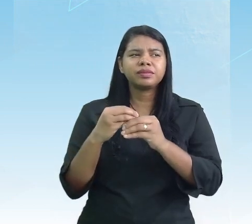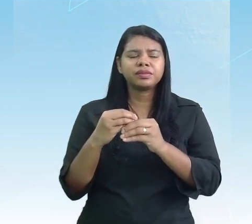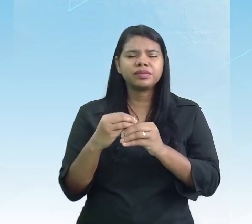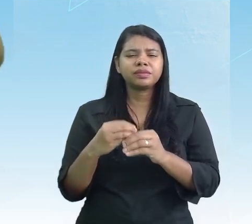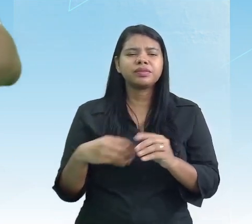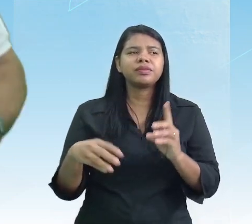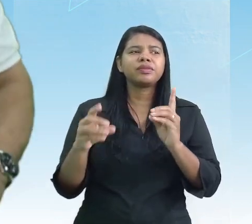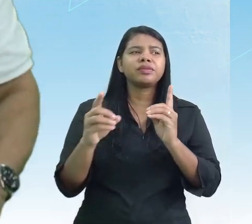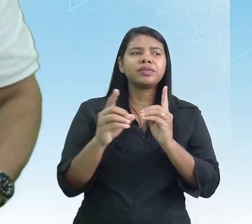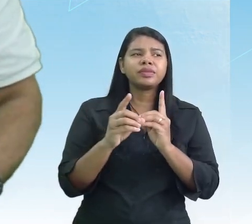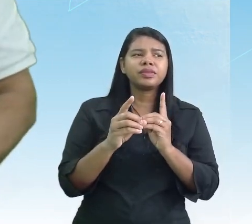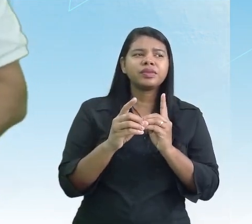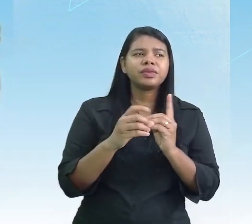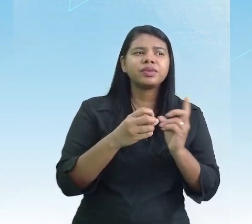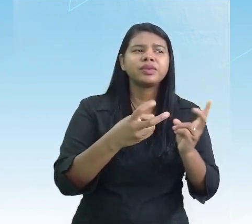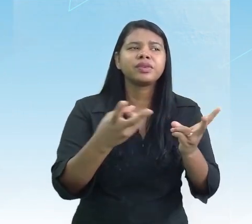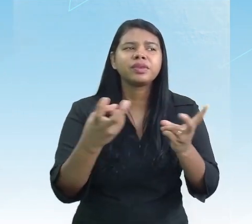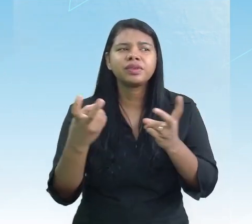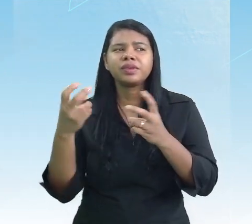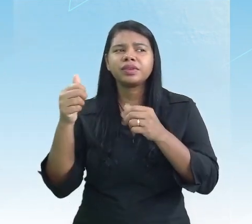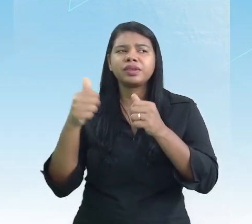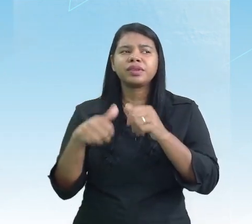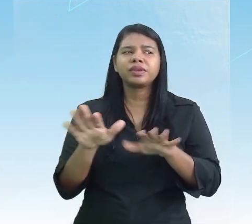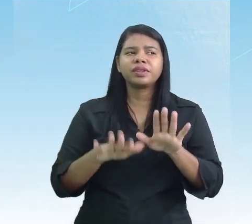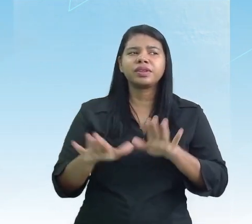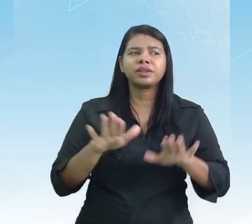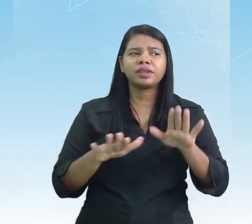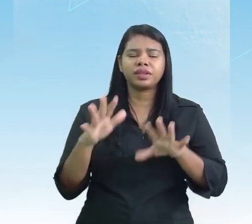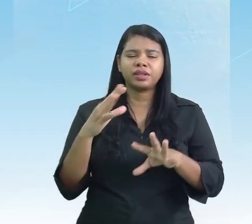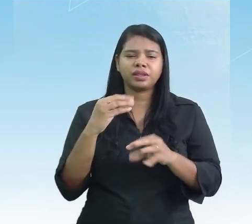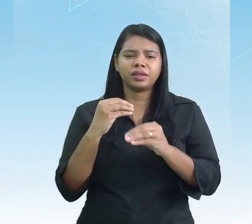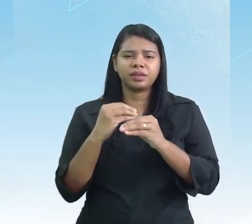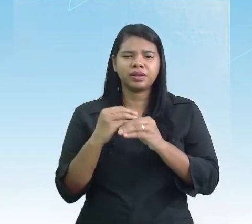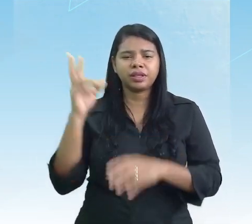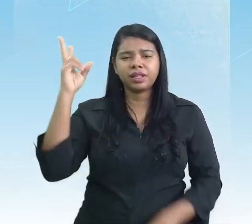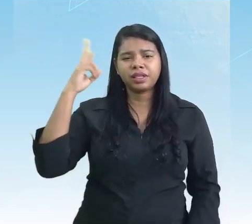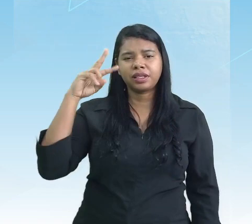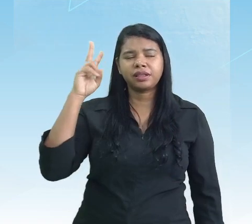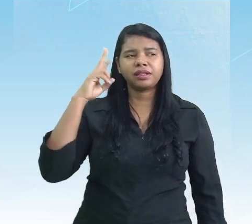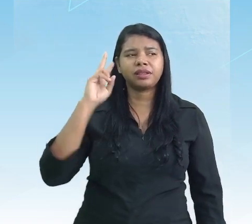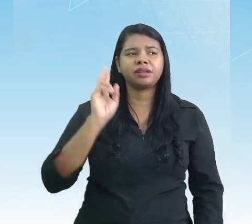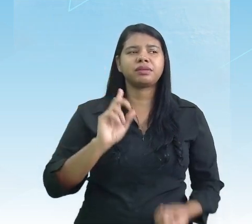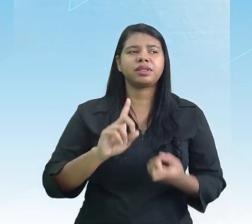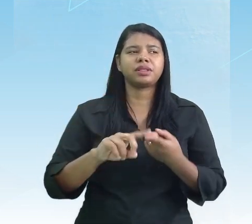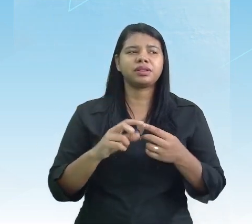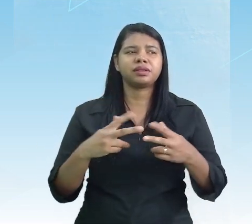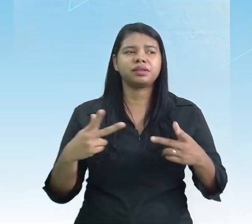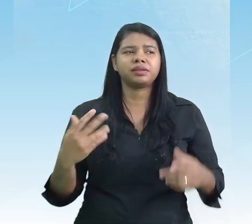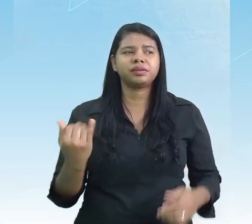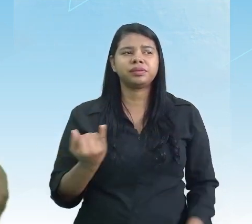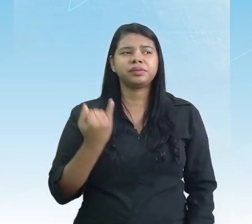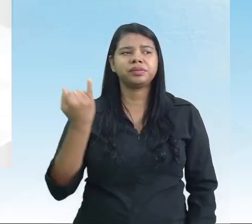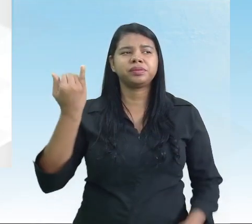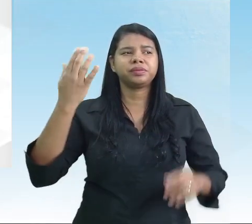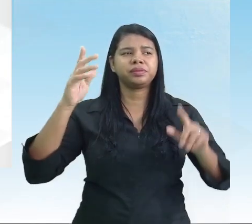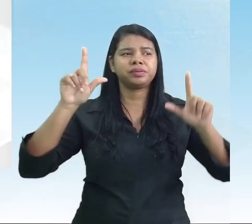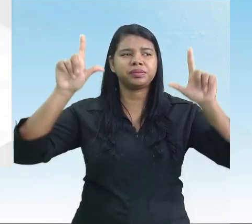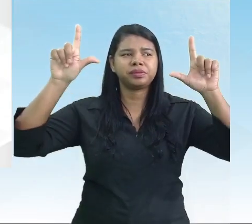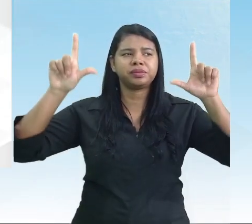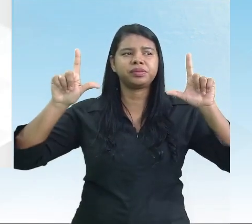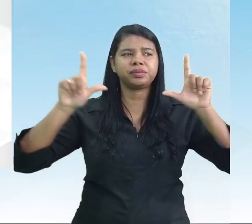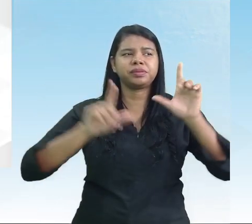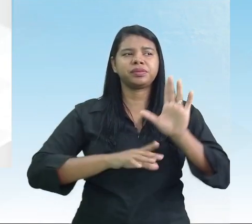encontra-se, observa-se. Então, cuidado isso aqui. E tem lembrado algo muito importante na tela, o